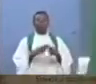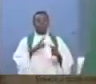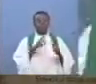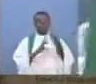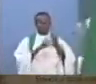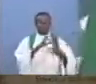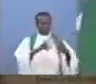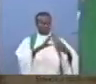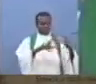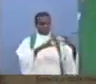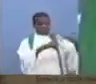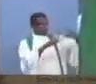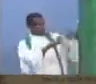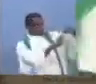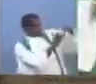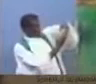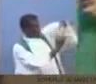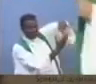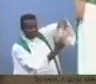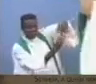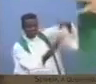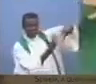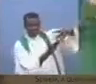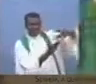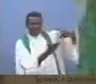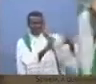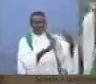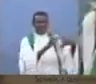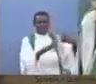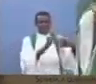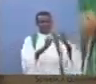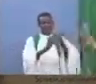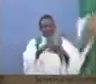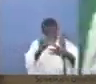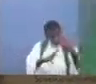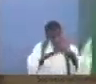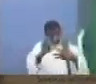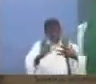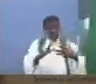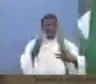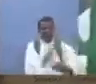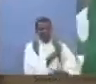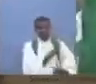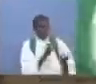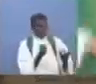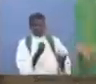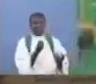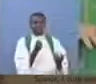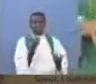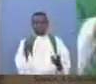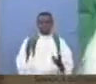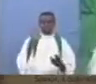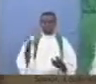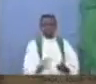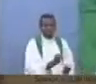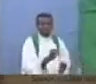mundo, computador nenhum no mundo que é capaz sequer de simular. A mão é mais rápida que os nossos olhos. Quando você